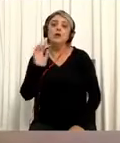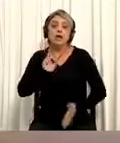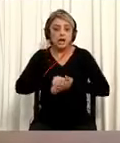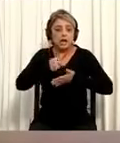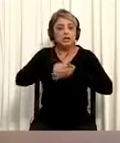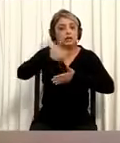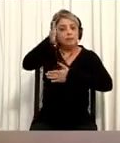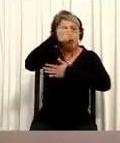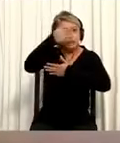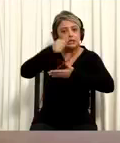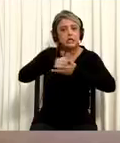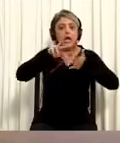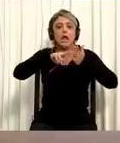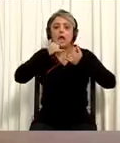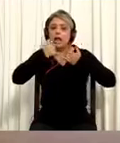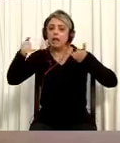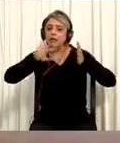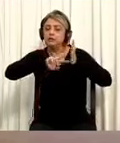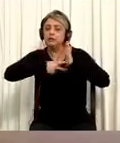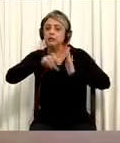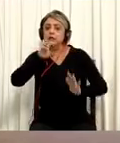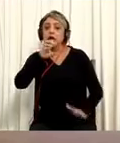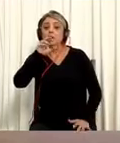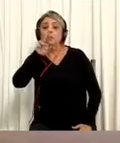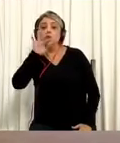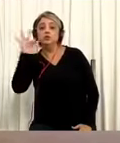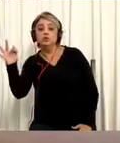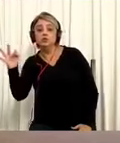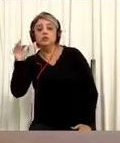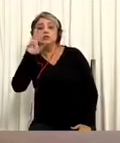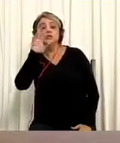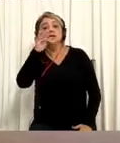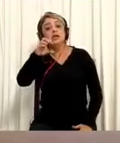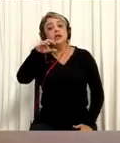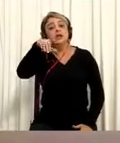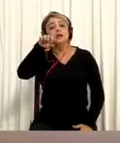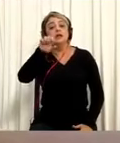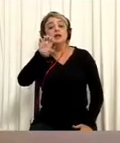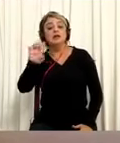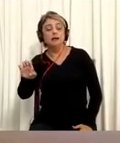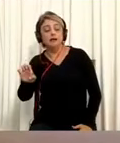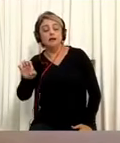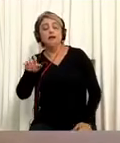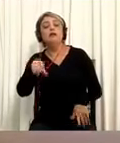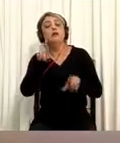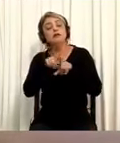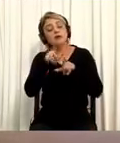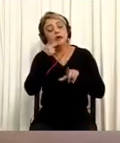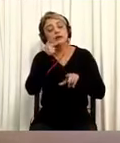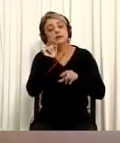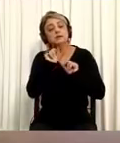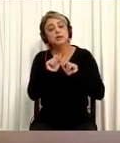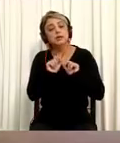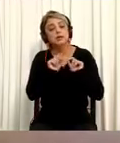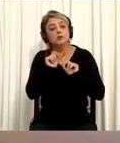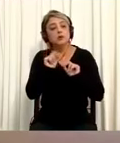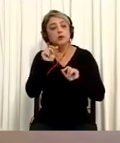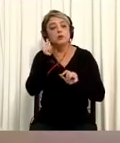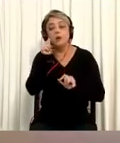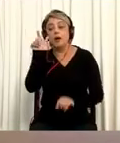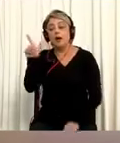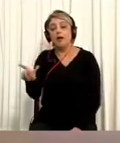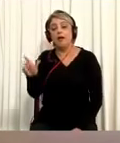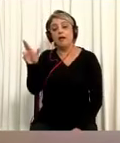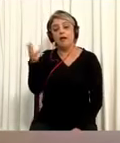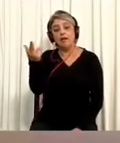é a linha do sindicato, é a linha da CUT, é a linha da CNTE. Dizer que, como a Ellen